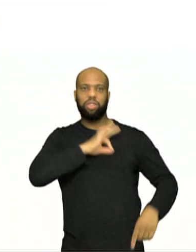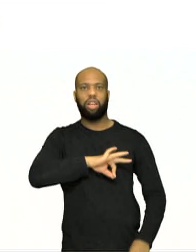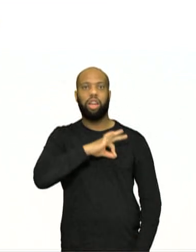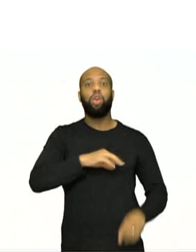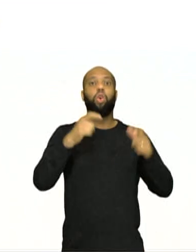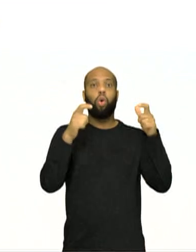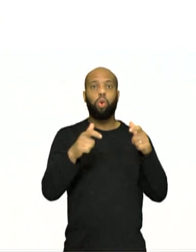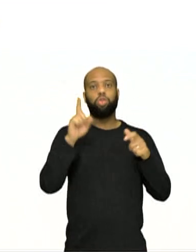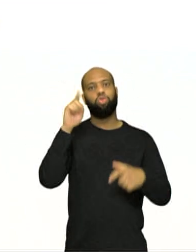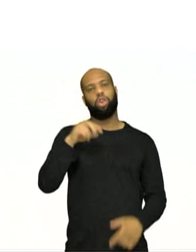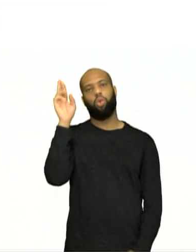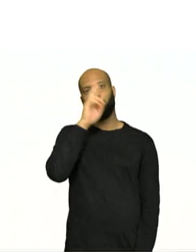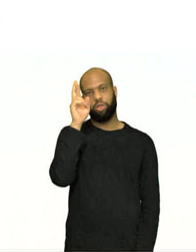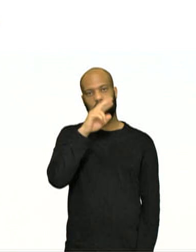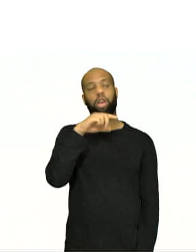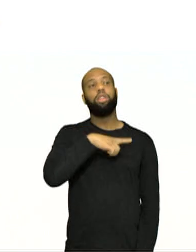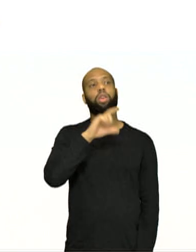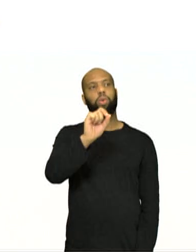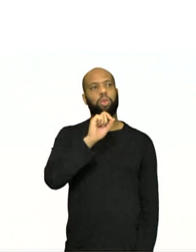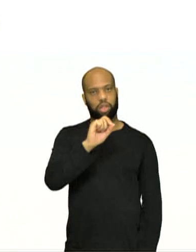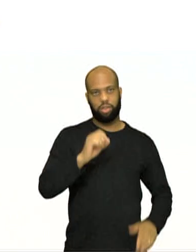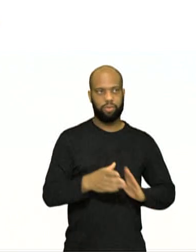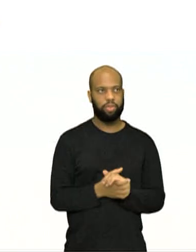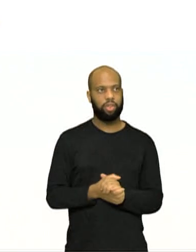Rússia. Então a gente vai ter ali